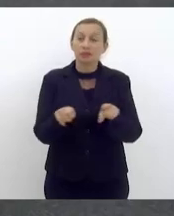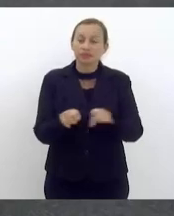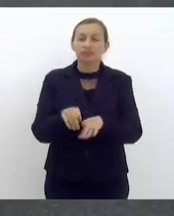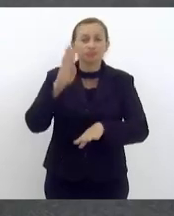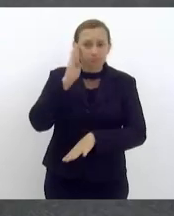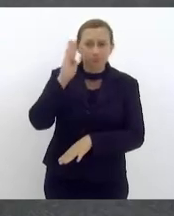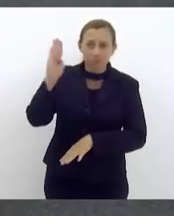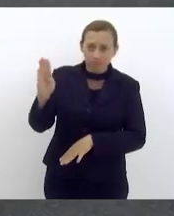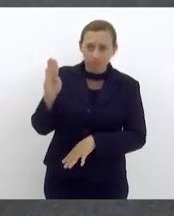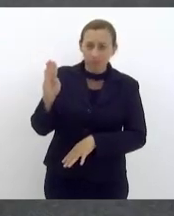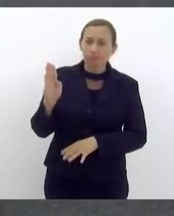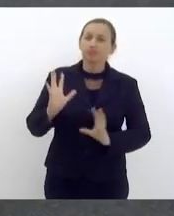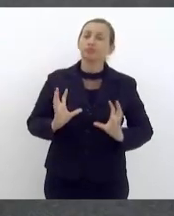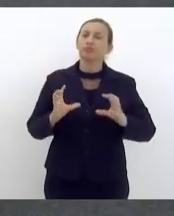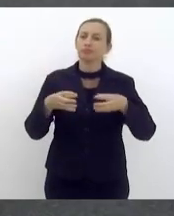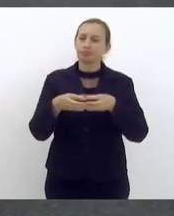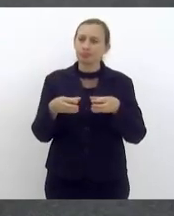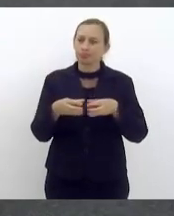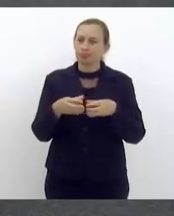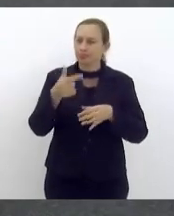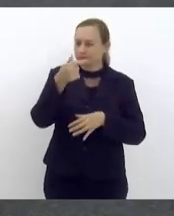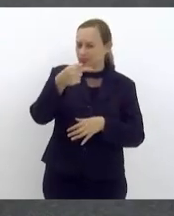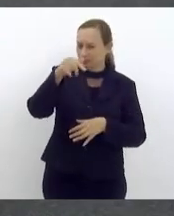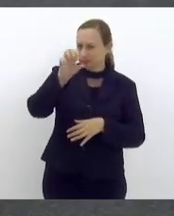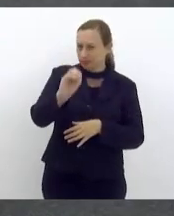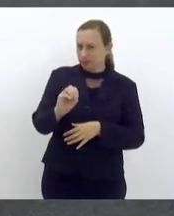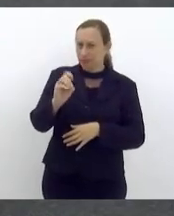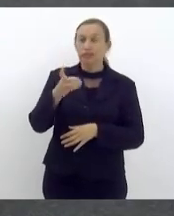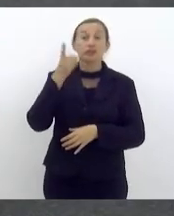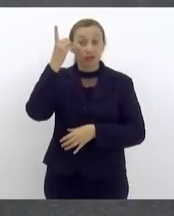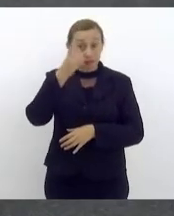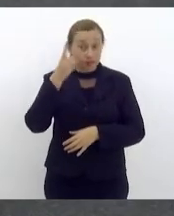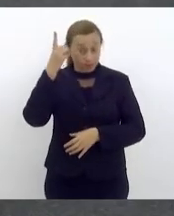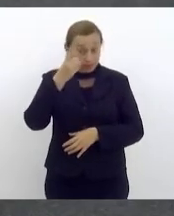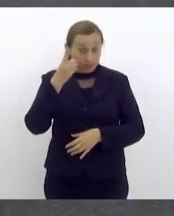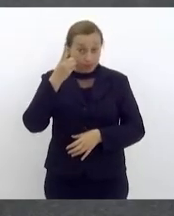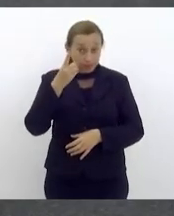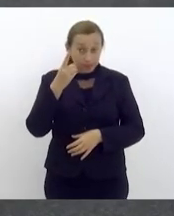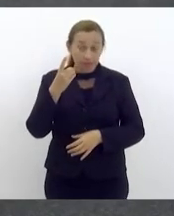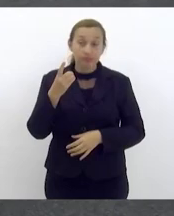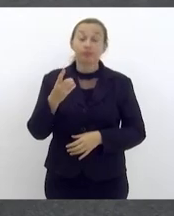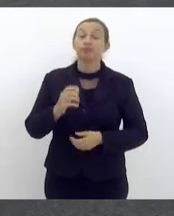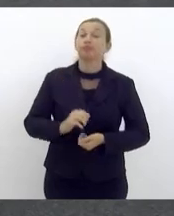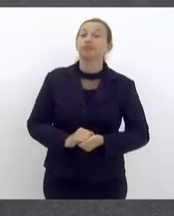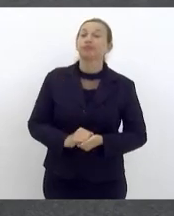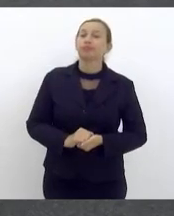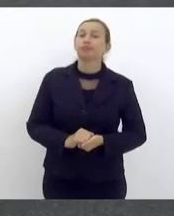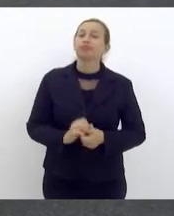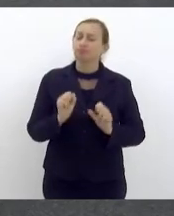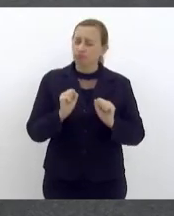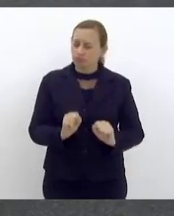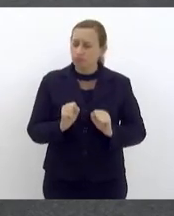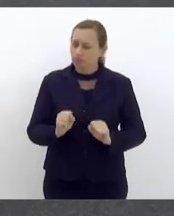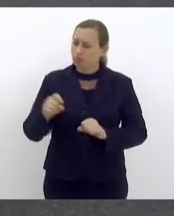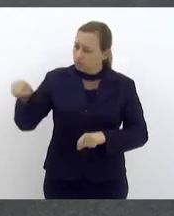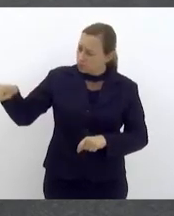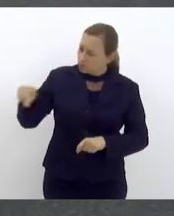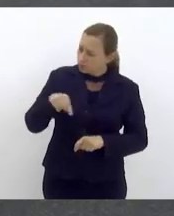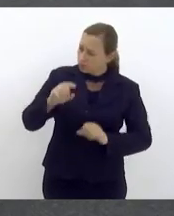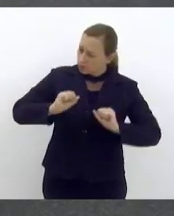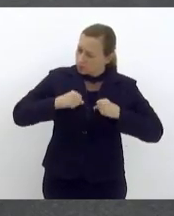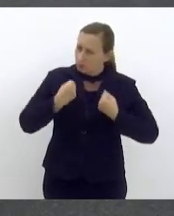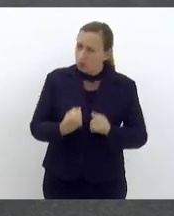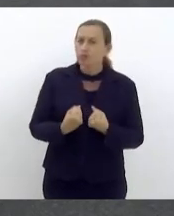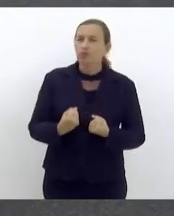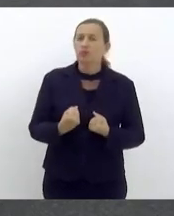que a gente se entende de conjunto os 70 parlamentares que aqui estão possam vir a ser empenhar